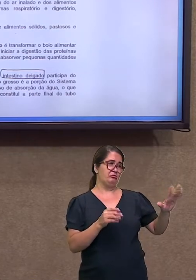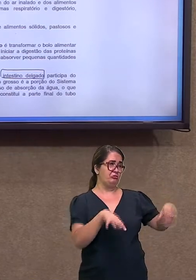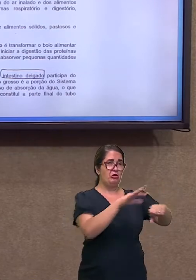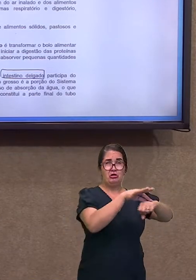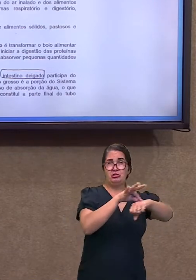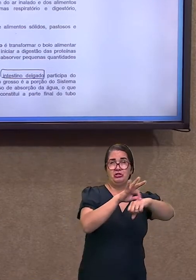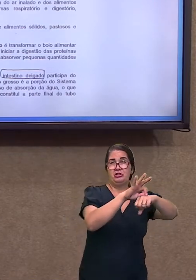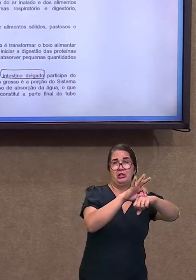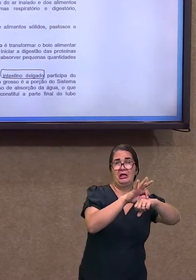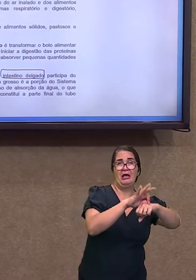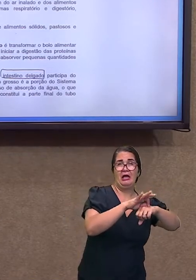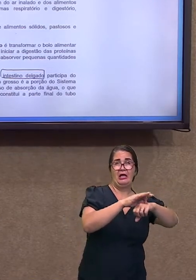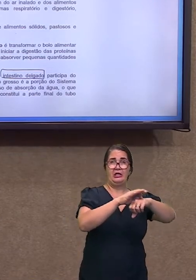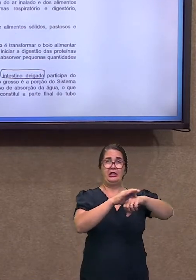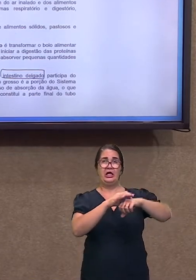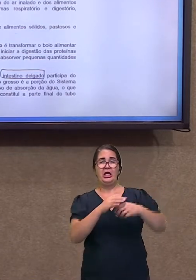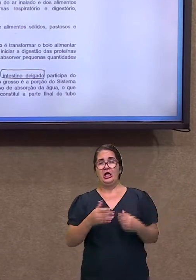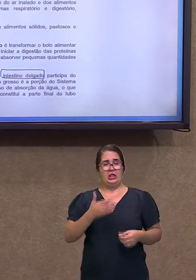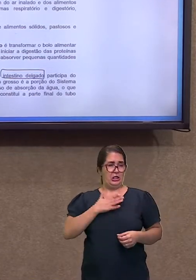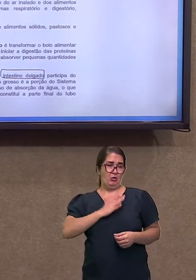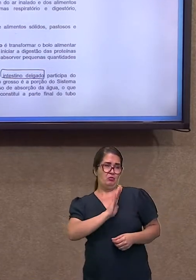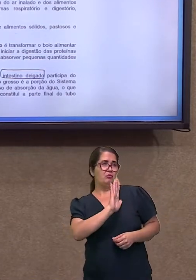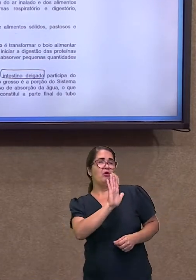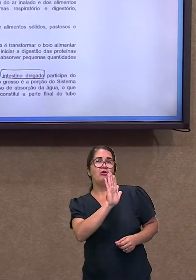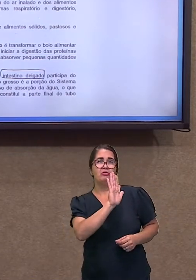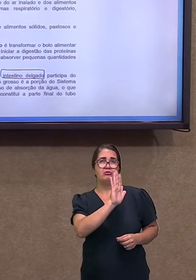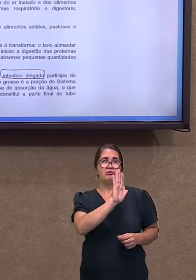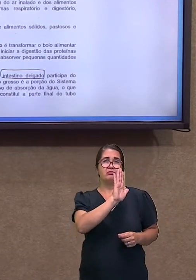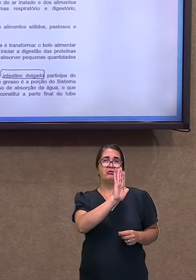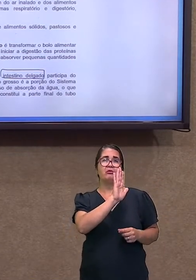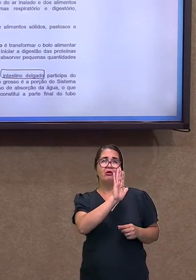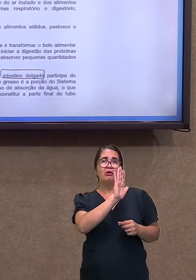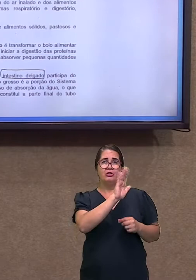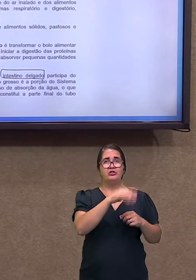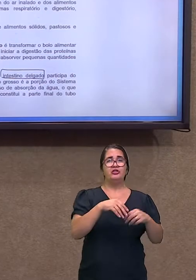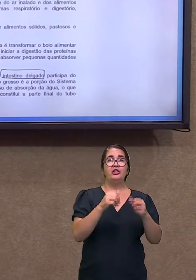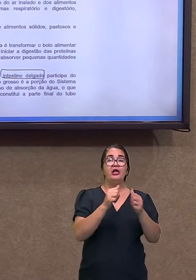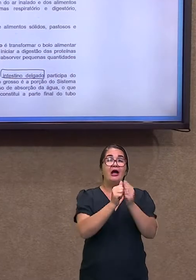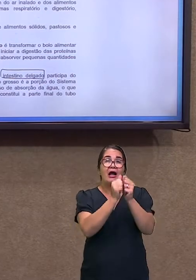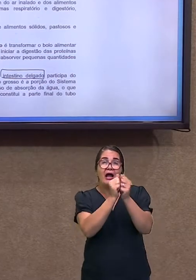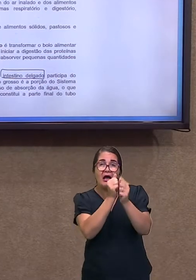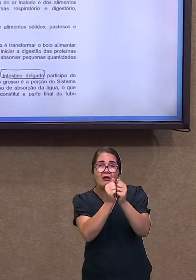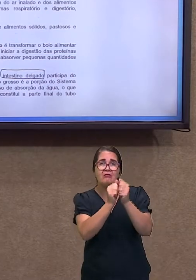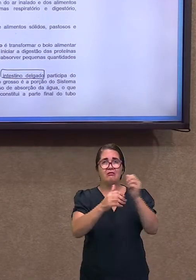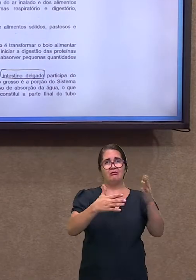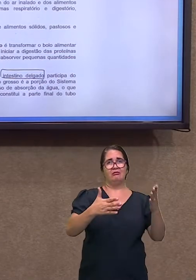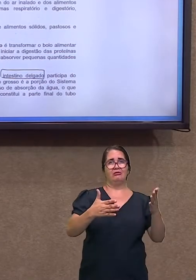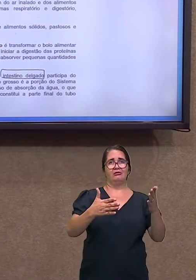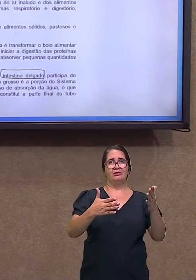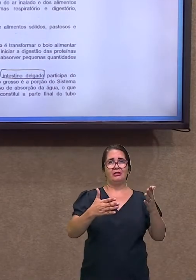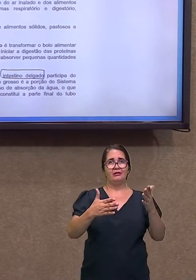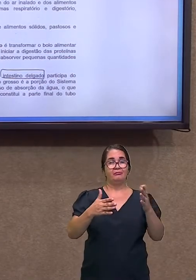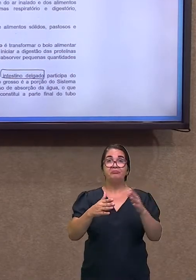que aproveitar todos os nossos nutrientes. E o nosso